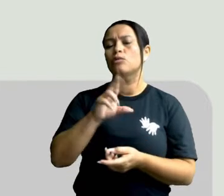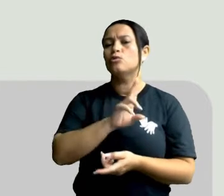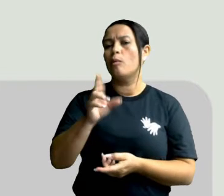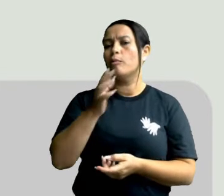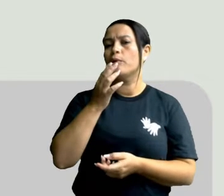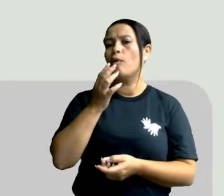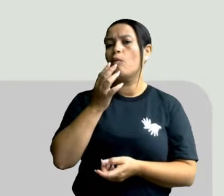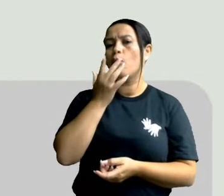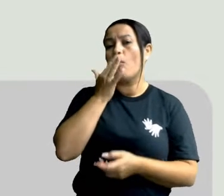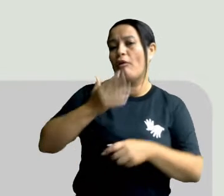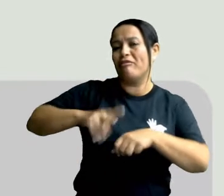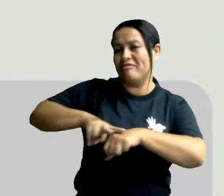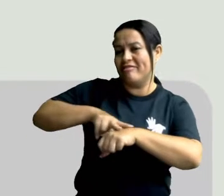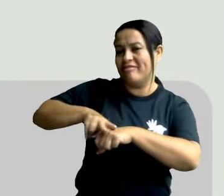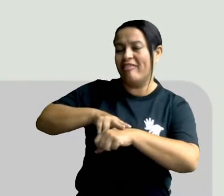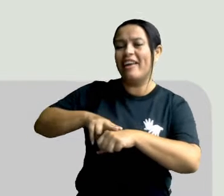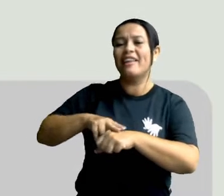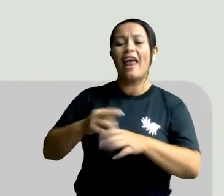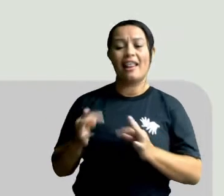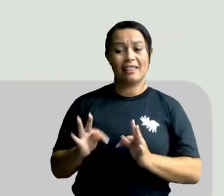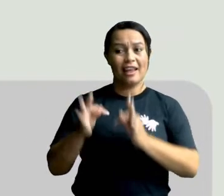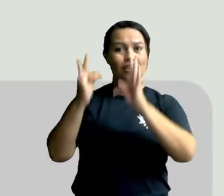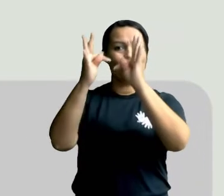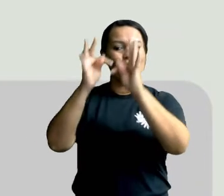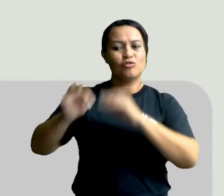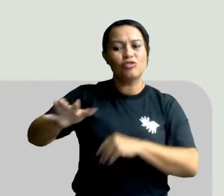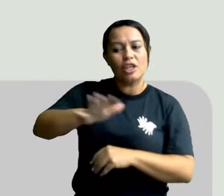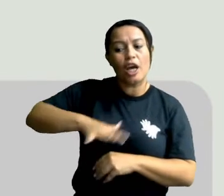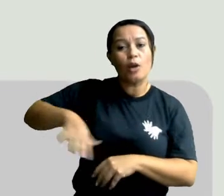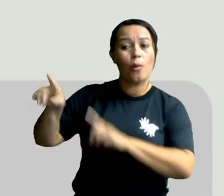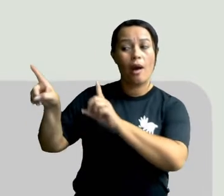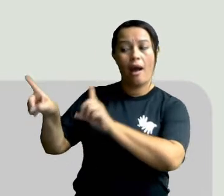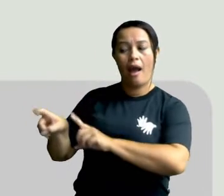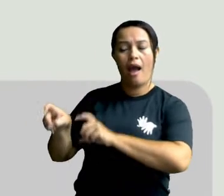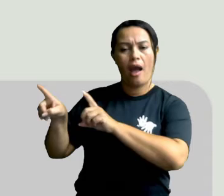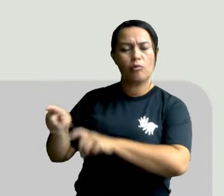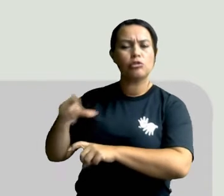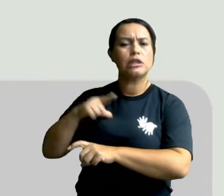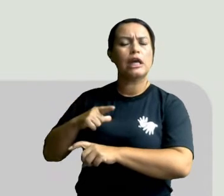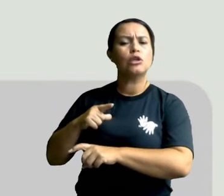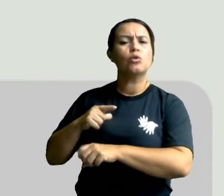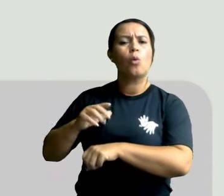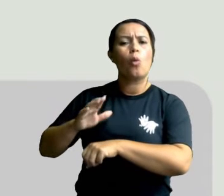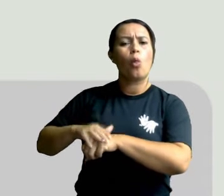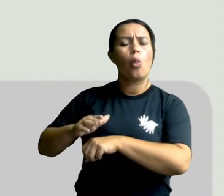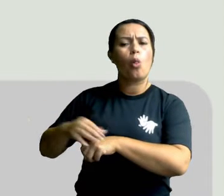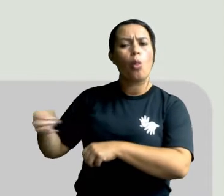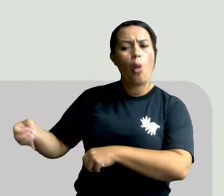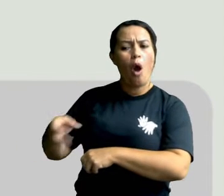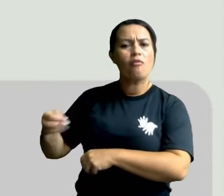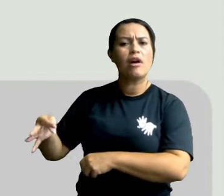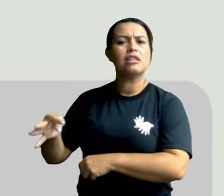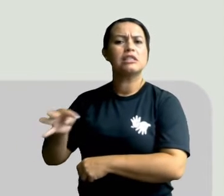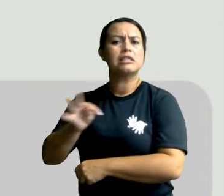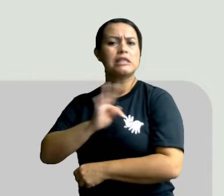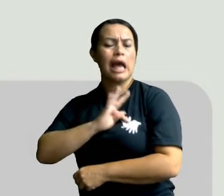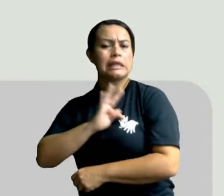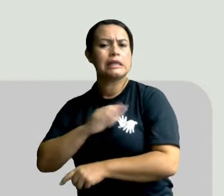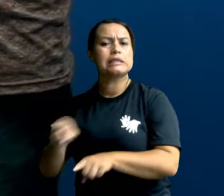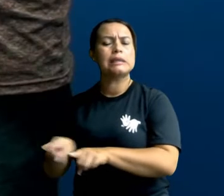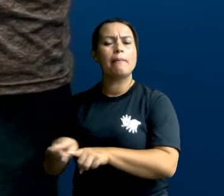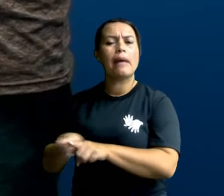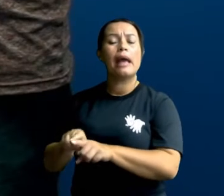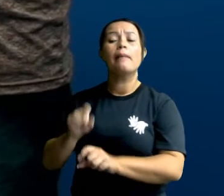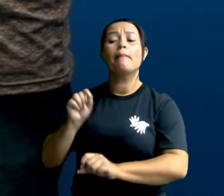grande tecnologia no campo, trazendo novas técnicas, né?